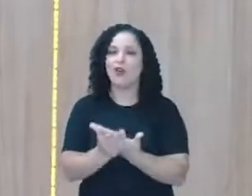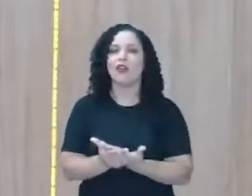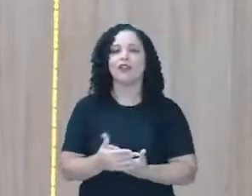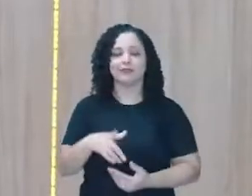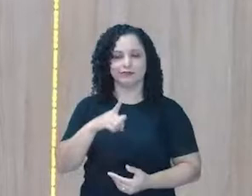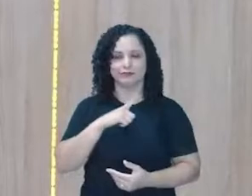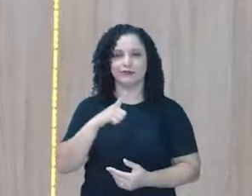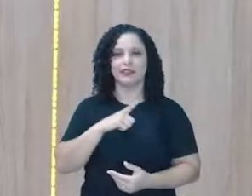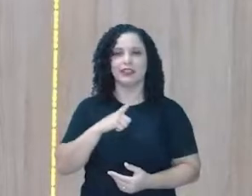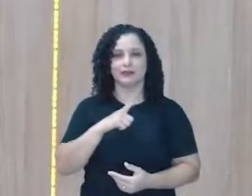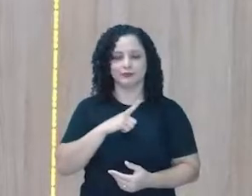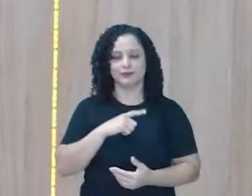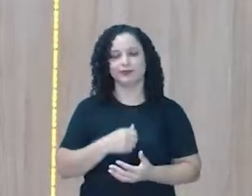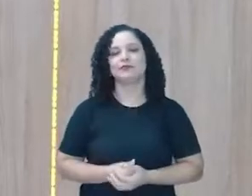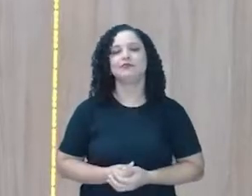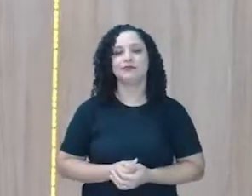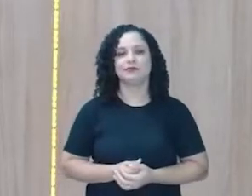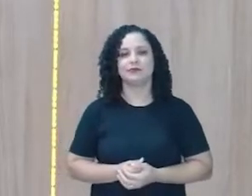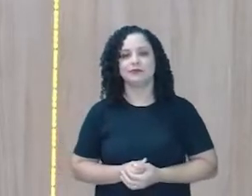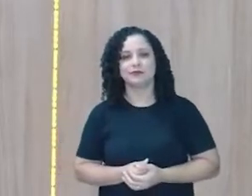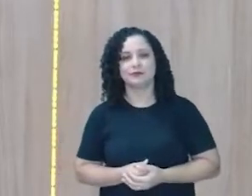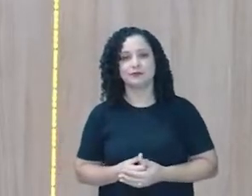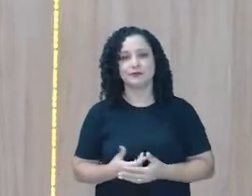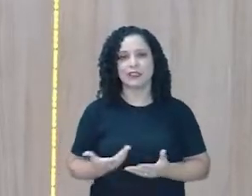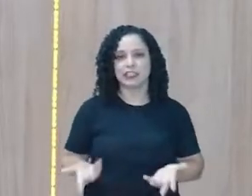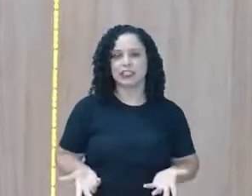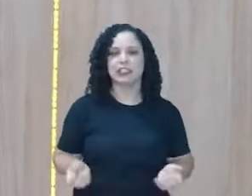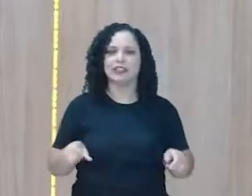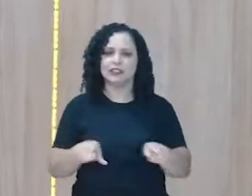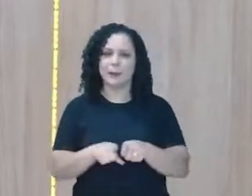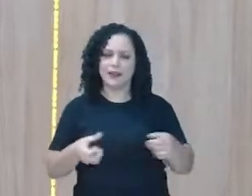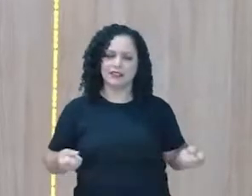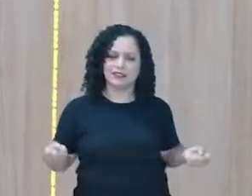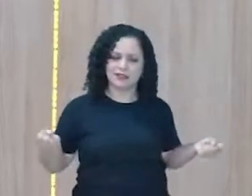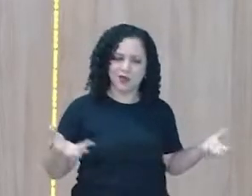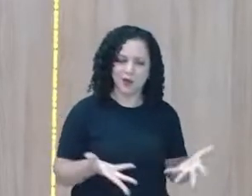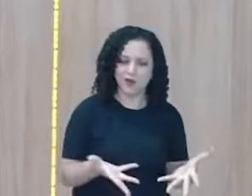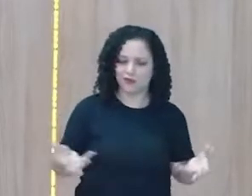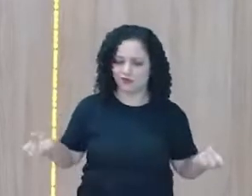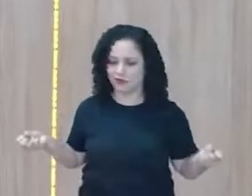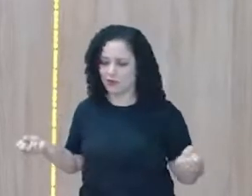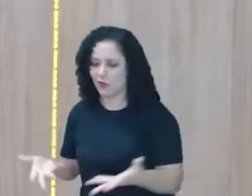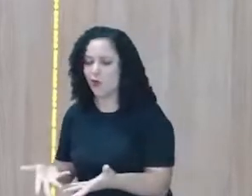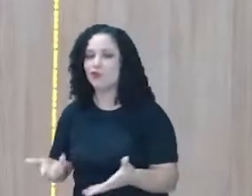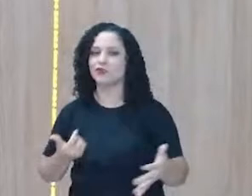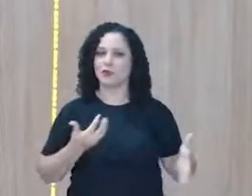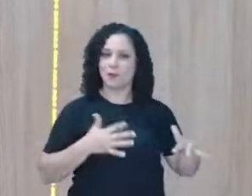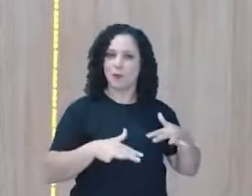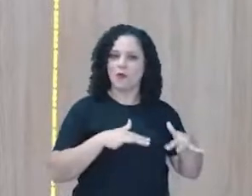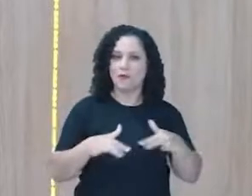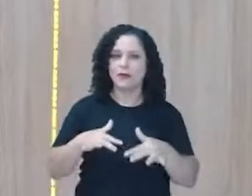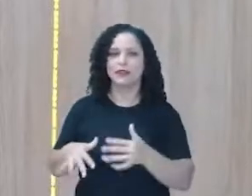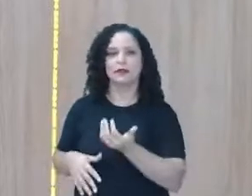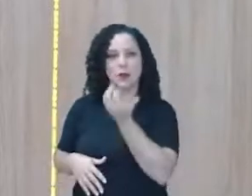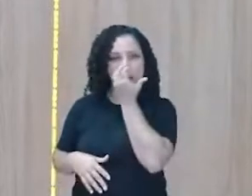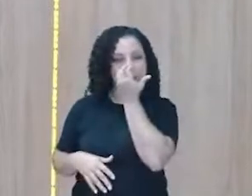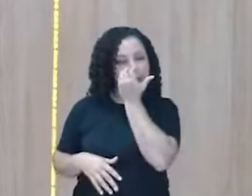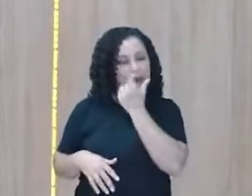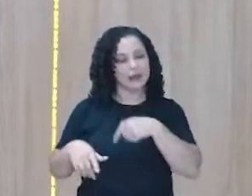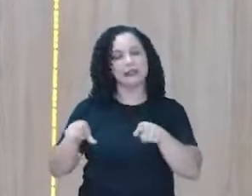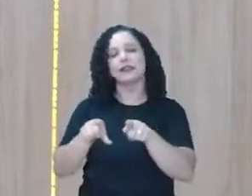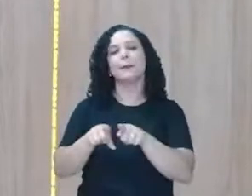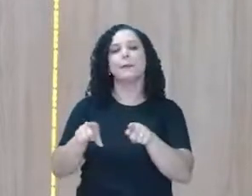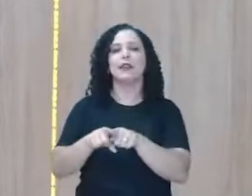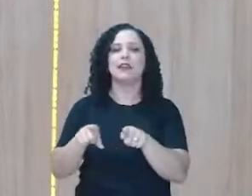nossa escola a gente já pode, né? E pequenas atitudes ali a gente já movimentar, de repente ali